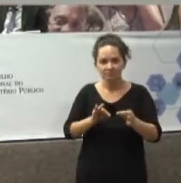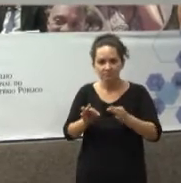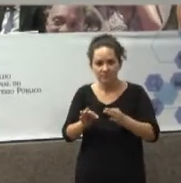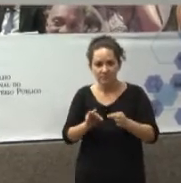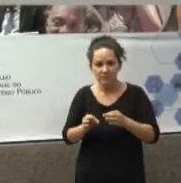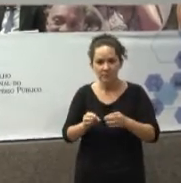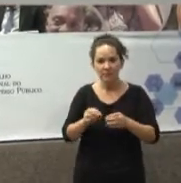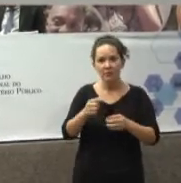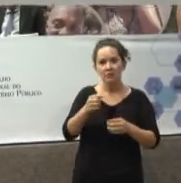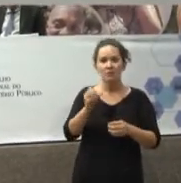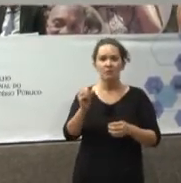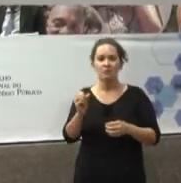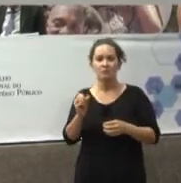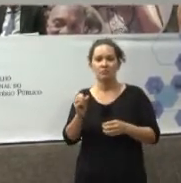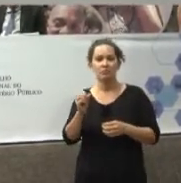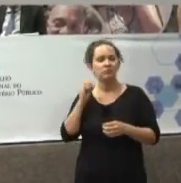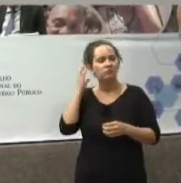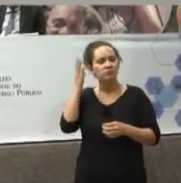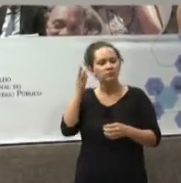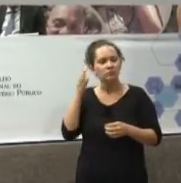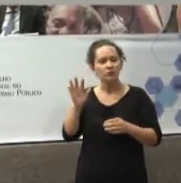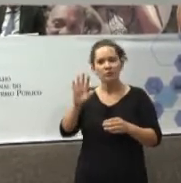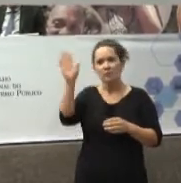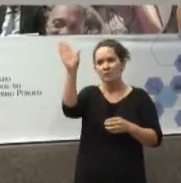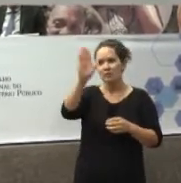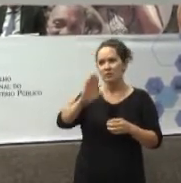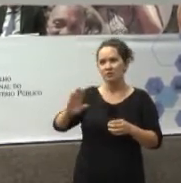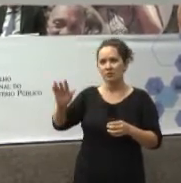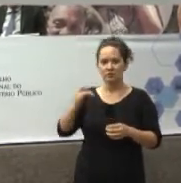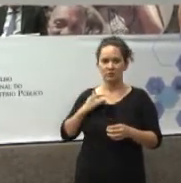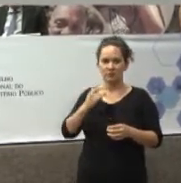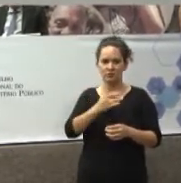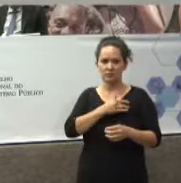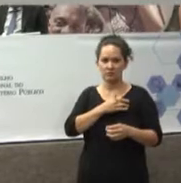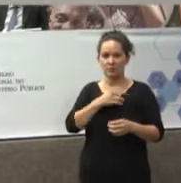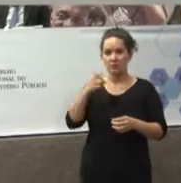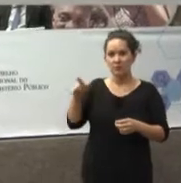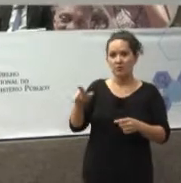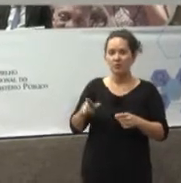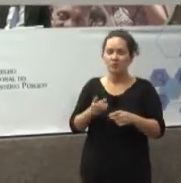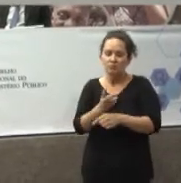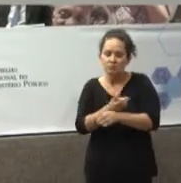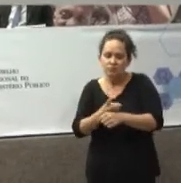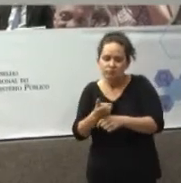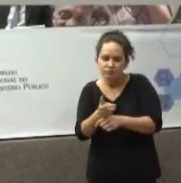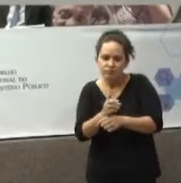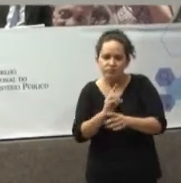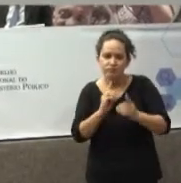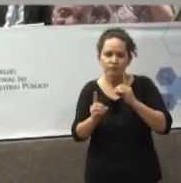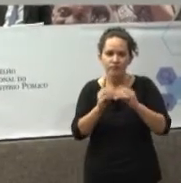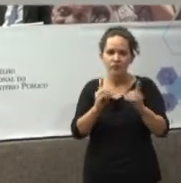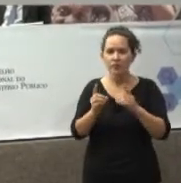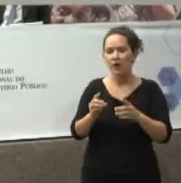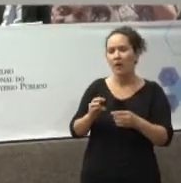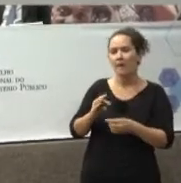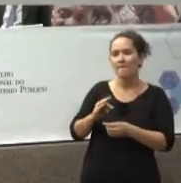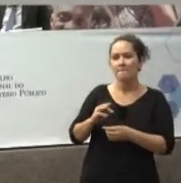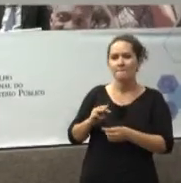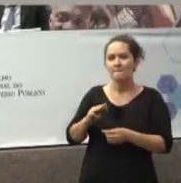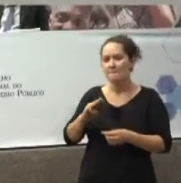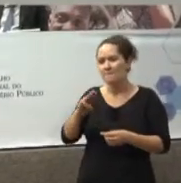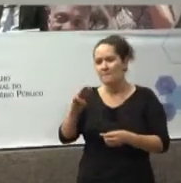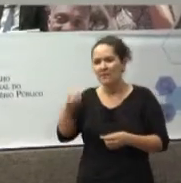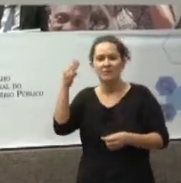conferência nacional de saúde além desse espaço nós estamos buscando dialogar com milhares talvez milhões de